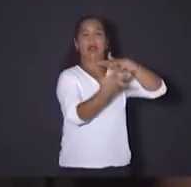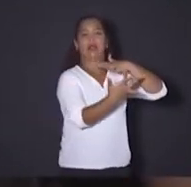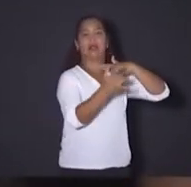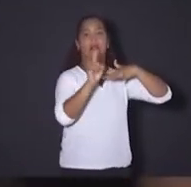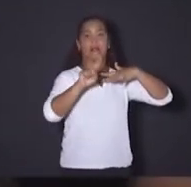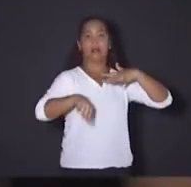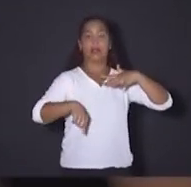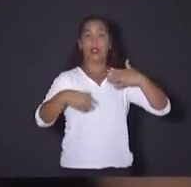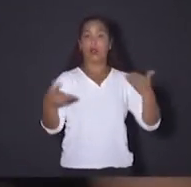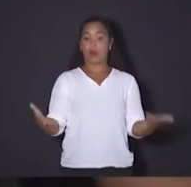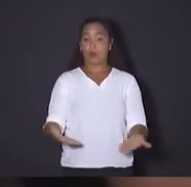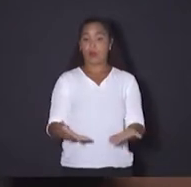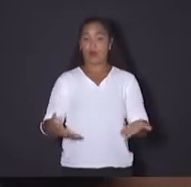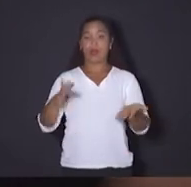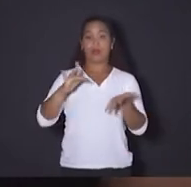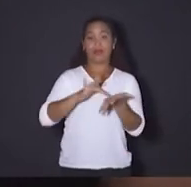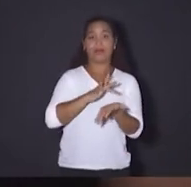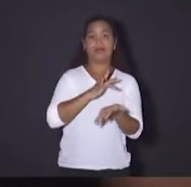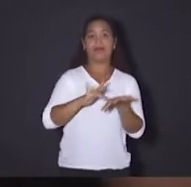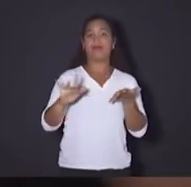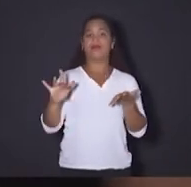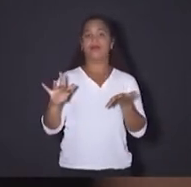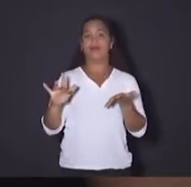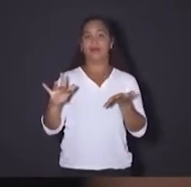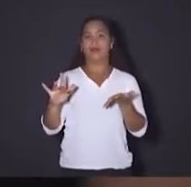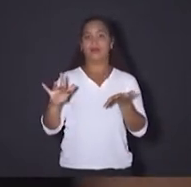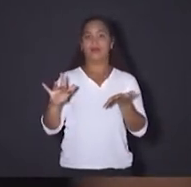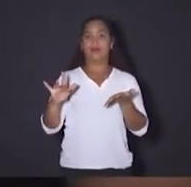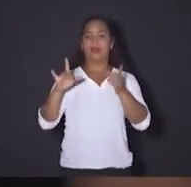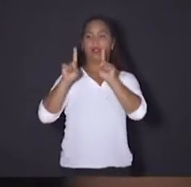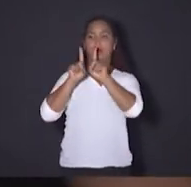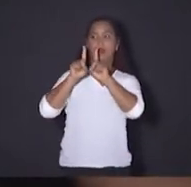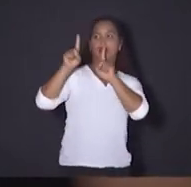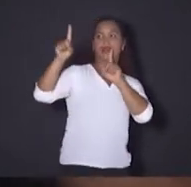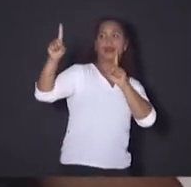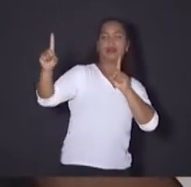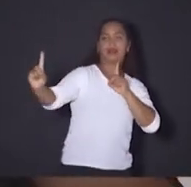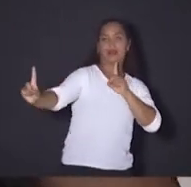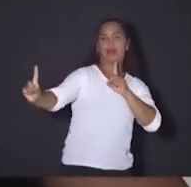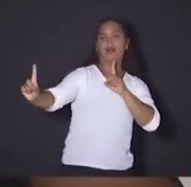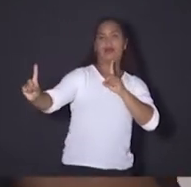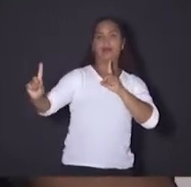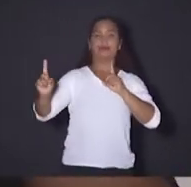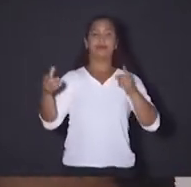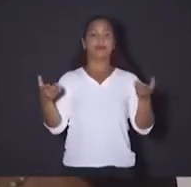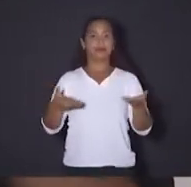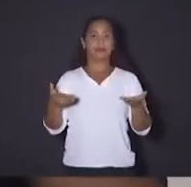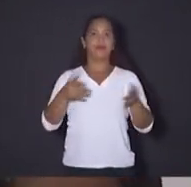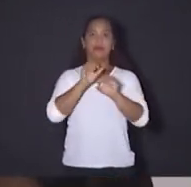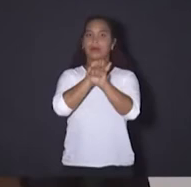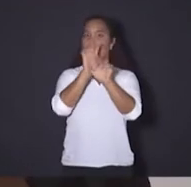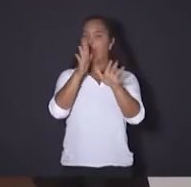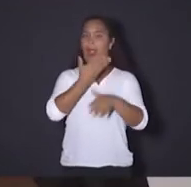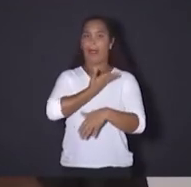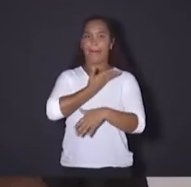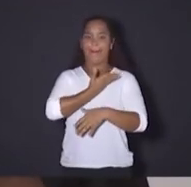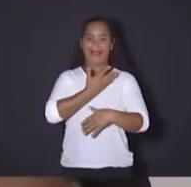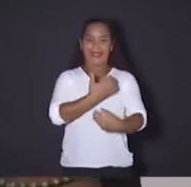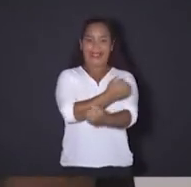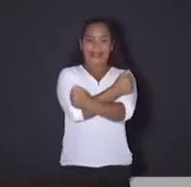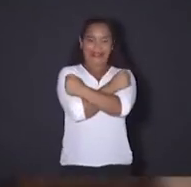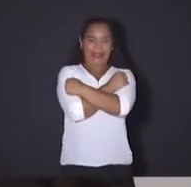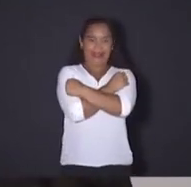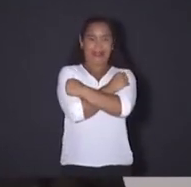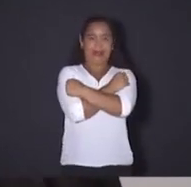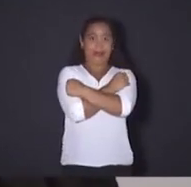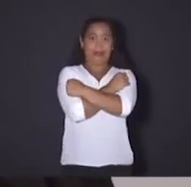parte desse contexto do dada a distância do óbvio é óbvio que pessoas que são amigas se abraçam não